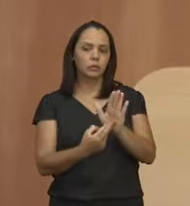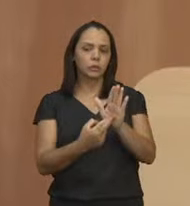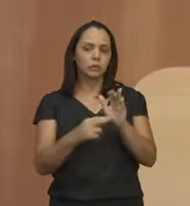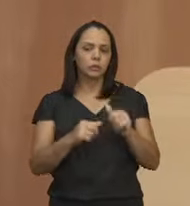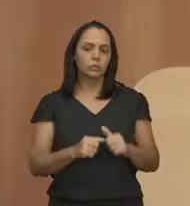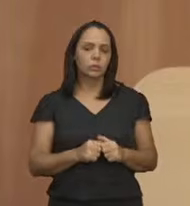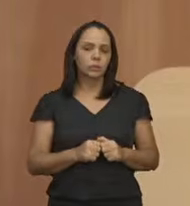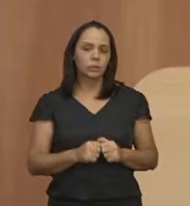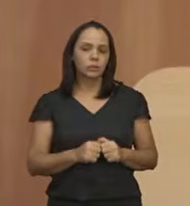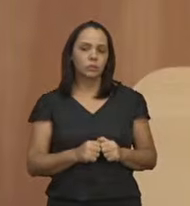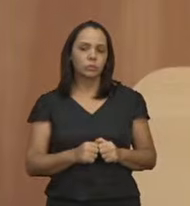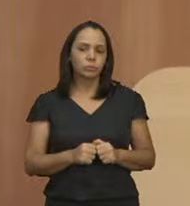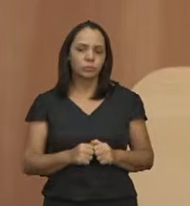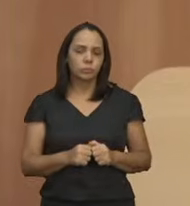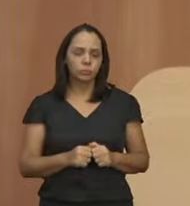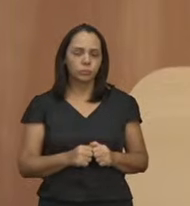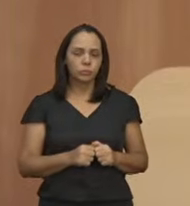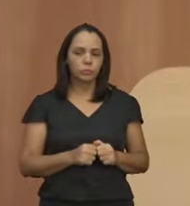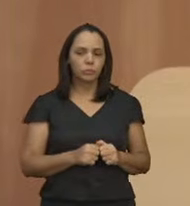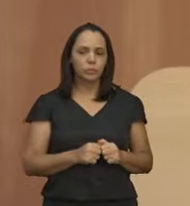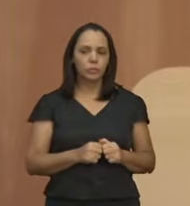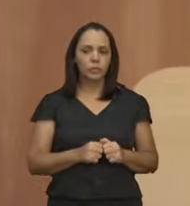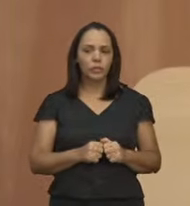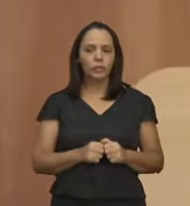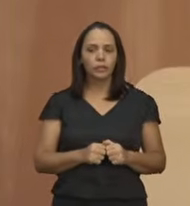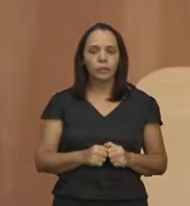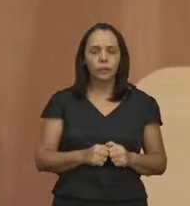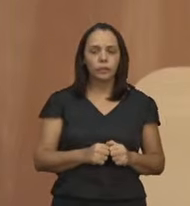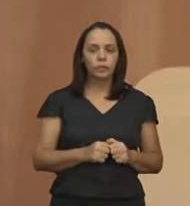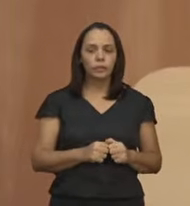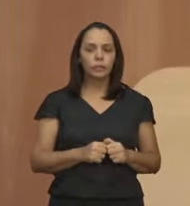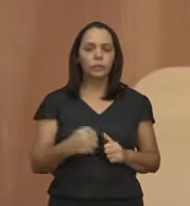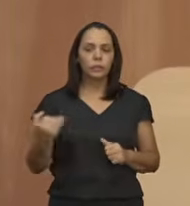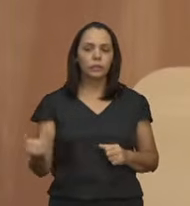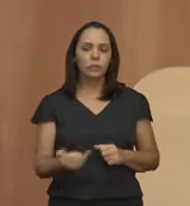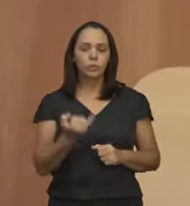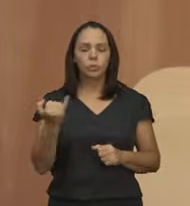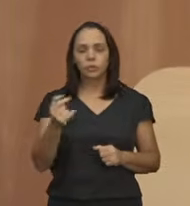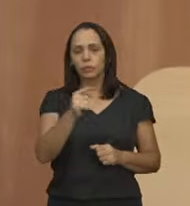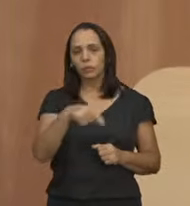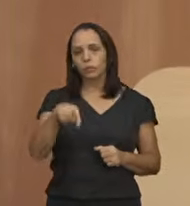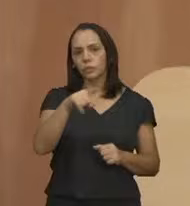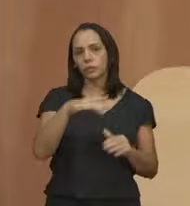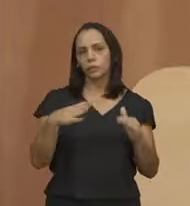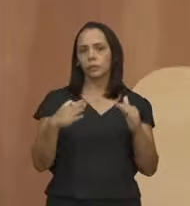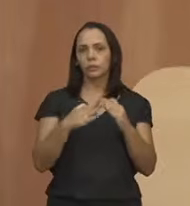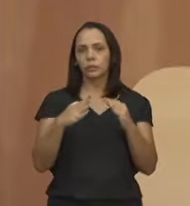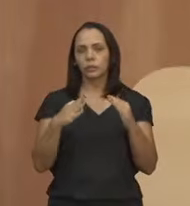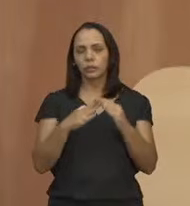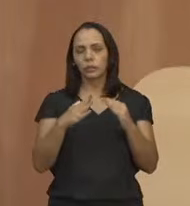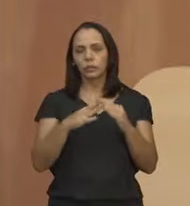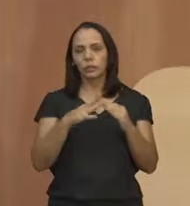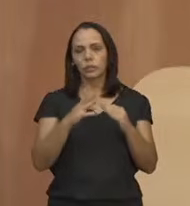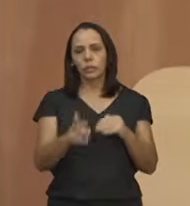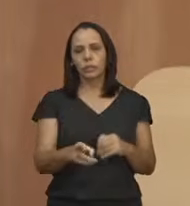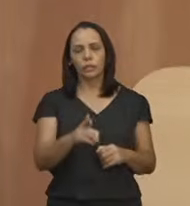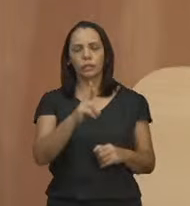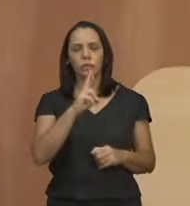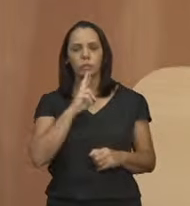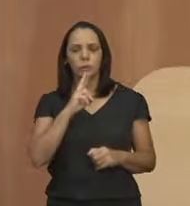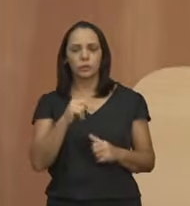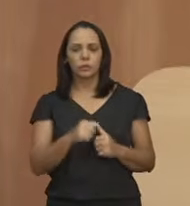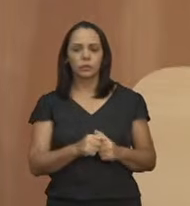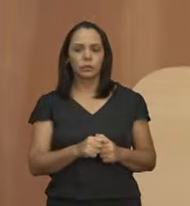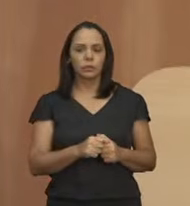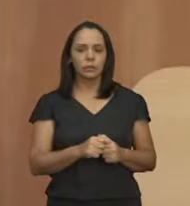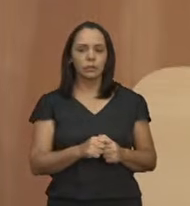né? No Congresso Nacional, e que é muito importante que você aí de casa responda.